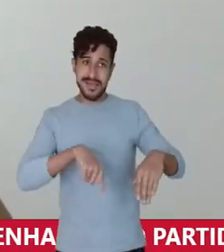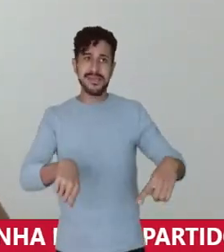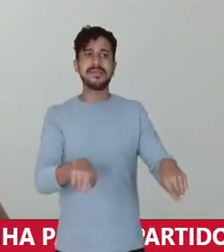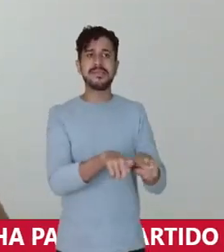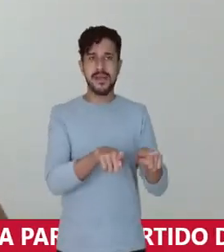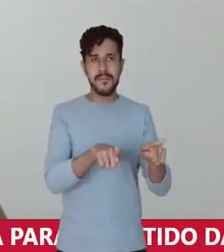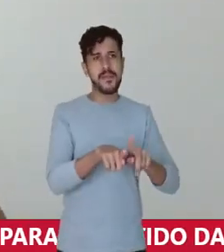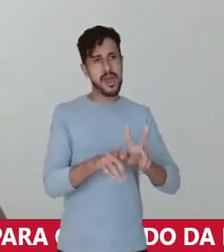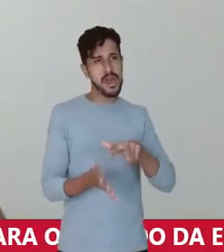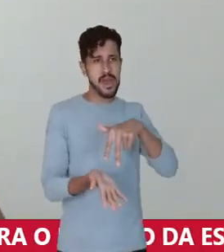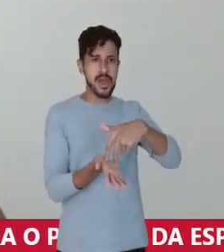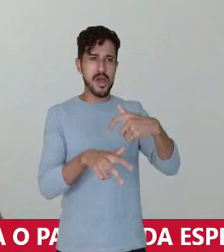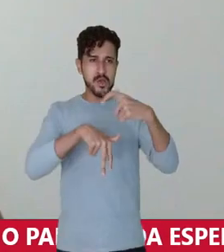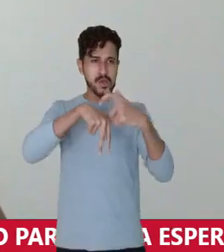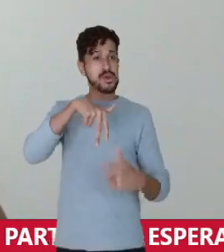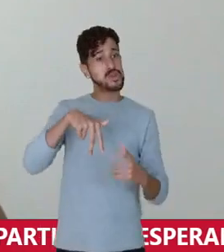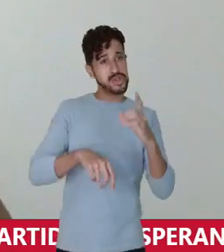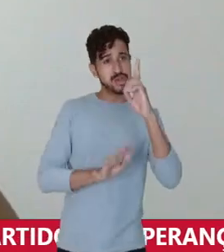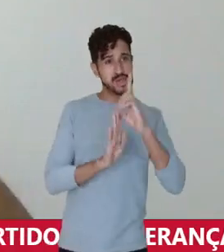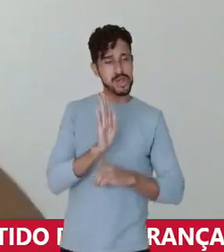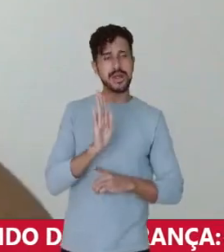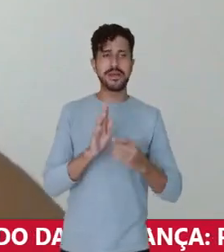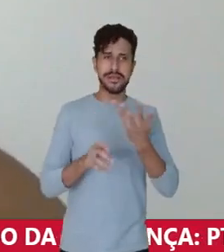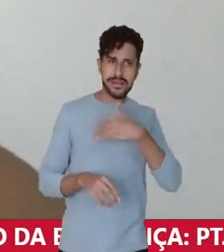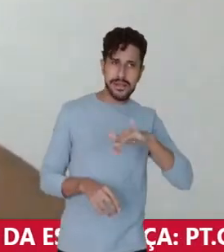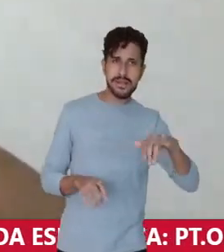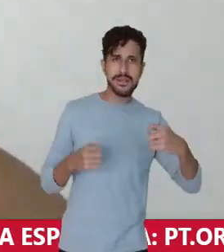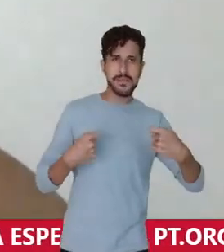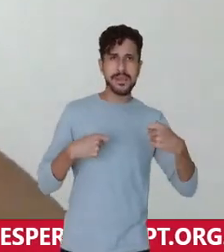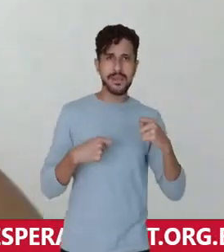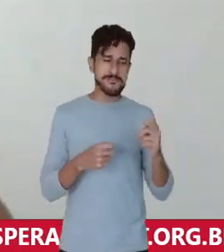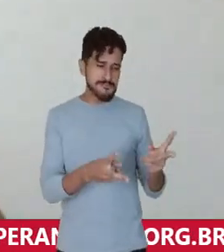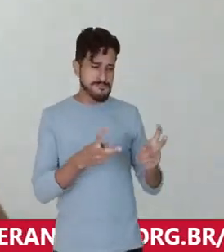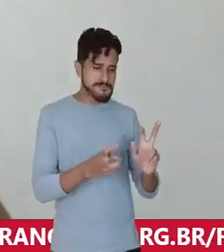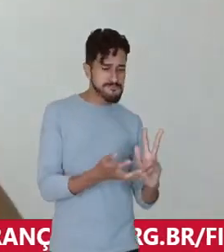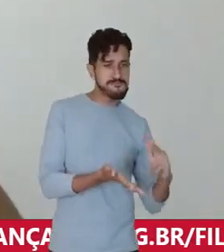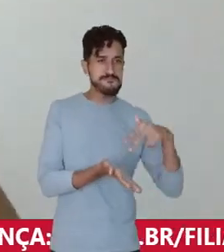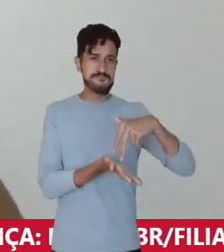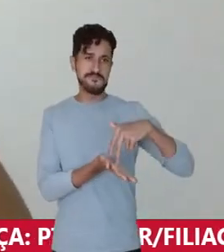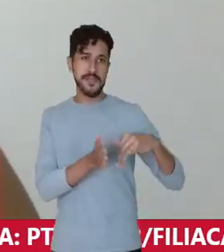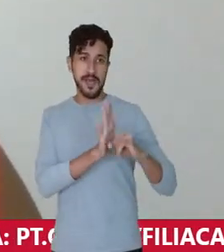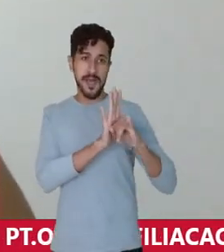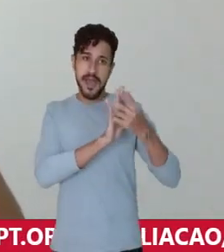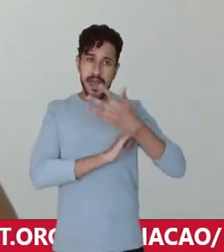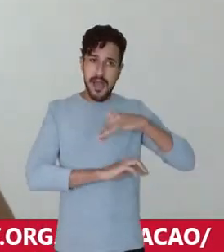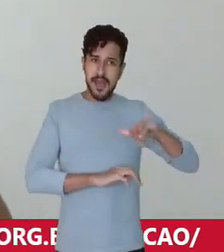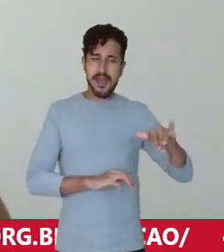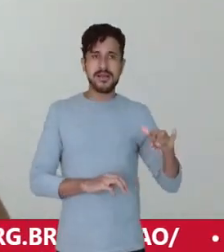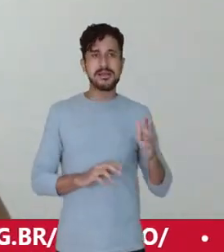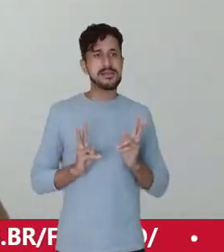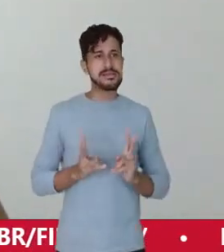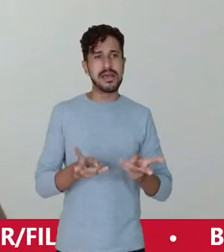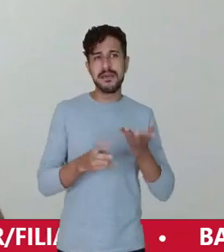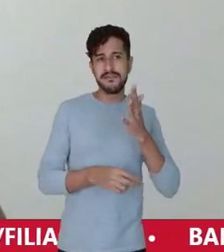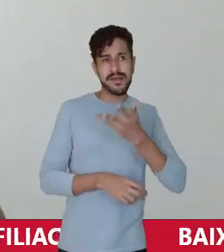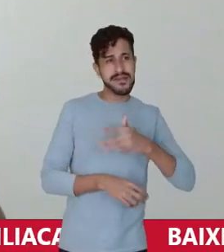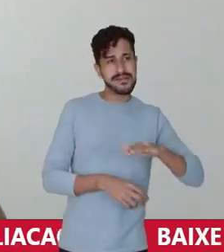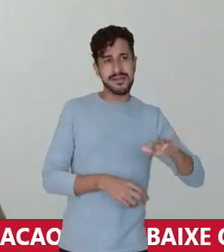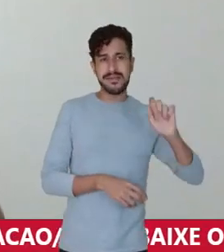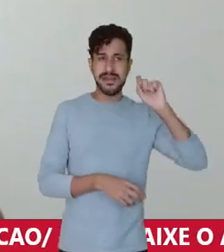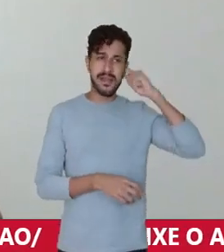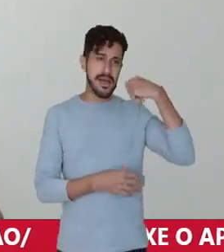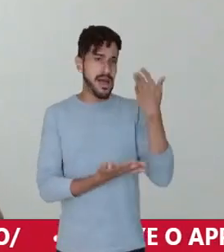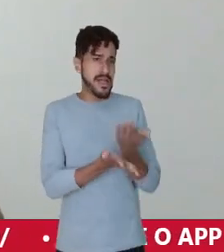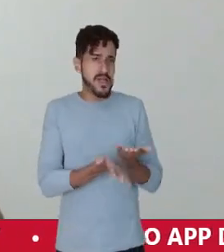são sujeitos de direitos. As crianças, elas precisam serem consideradas como crianças. E o que vem acontecendo é que as crianças negras não são, até